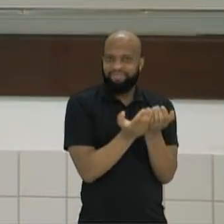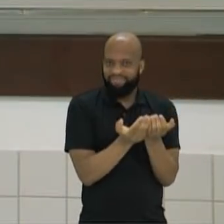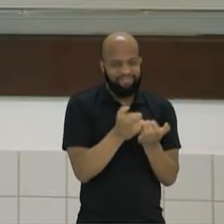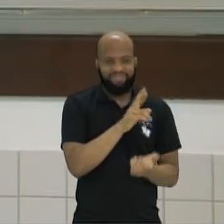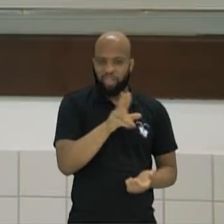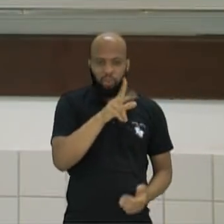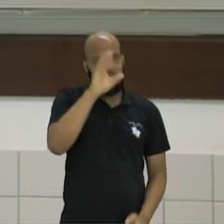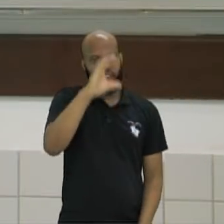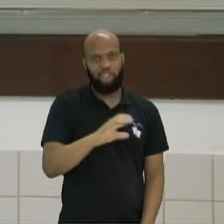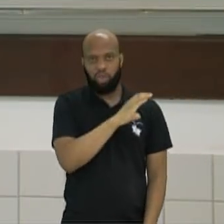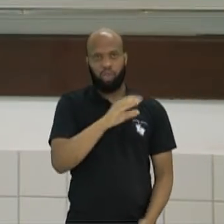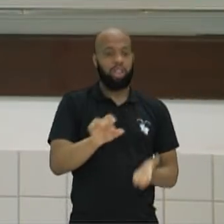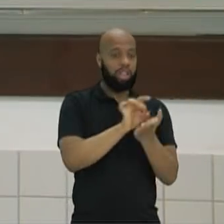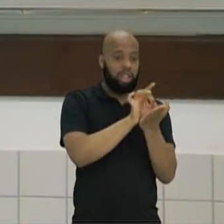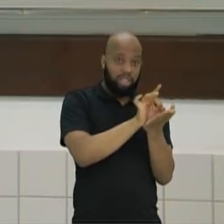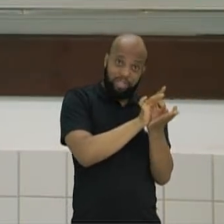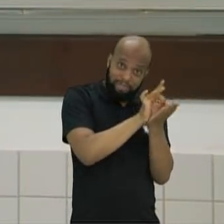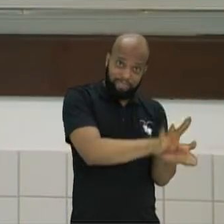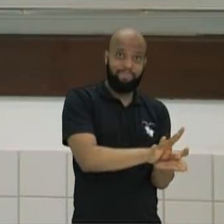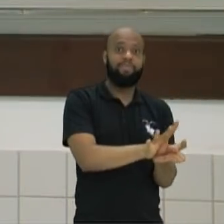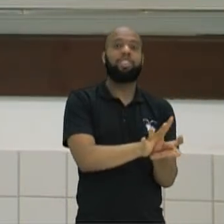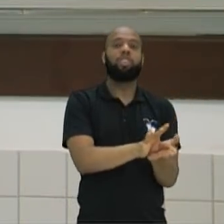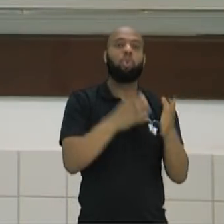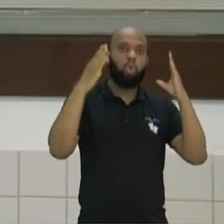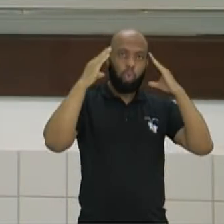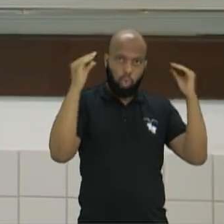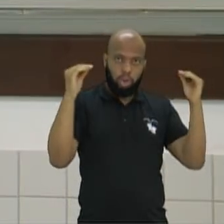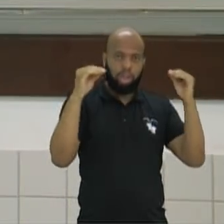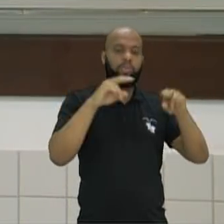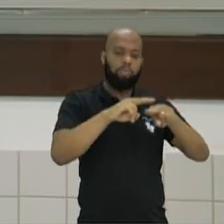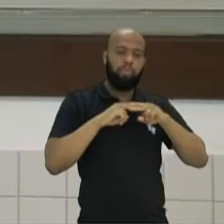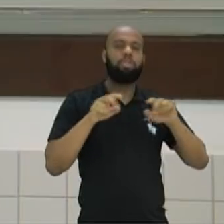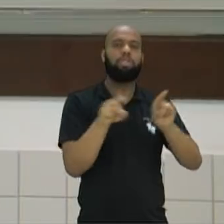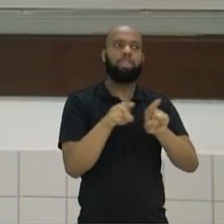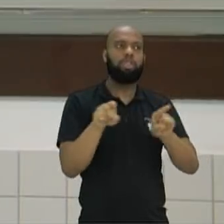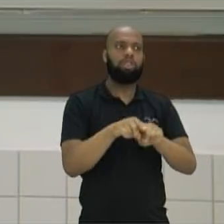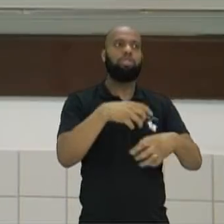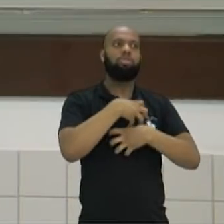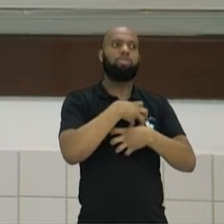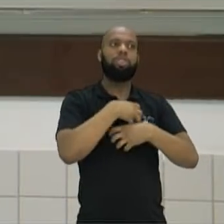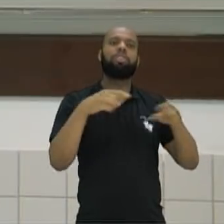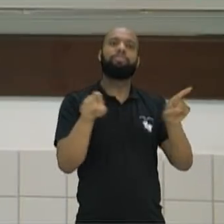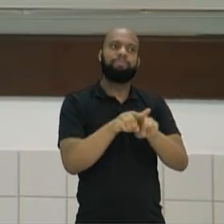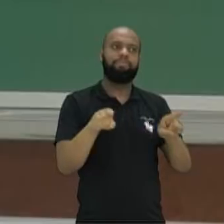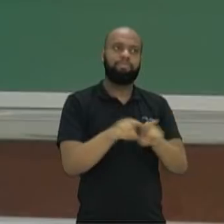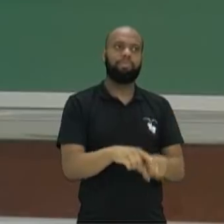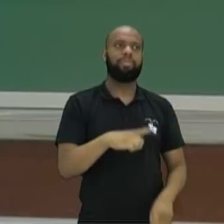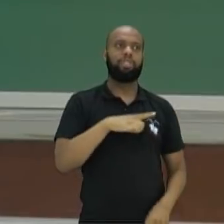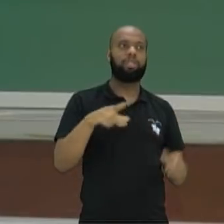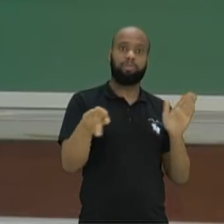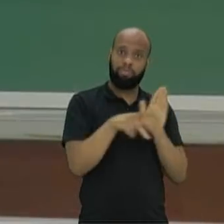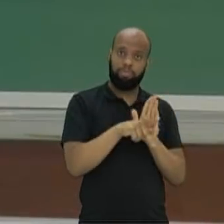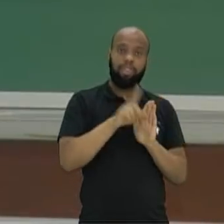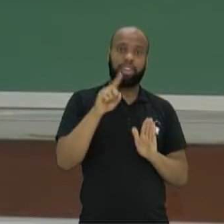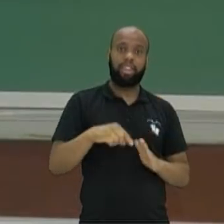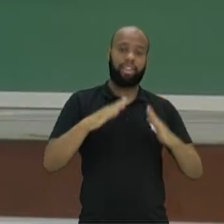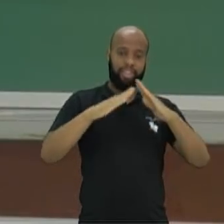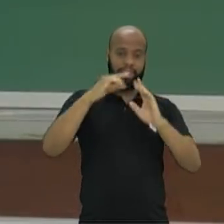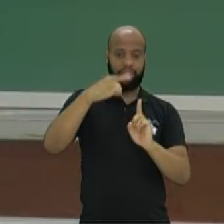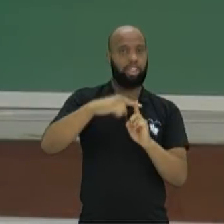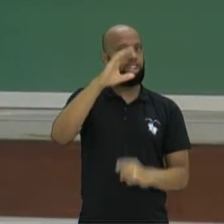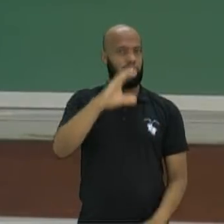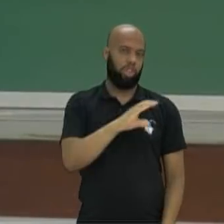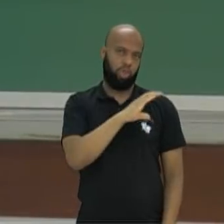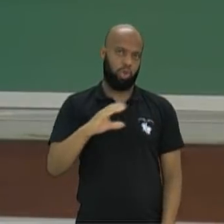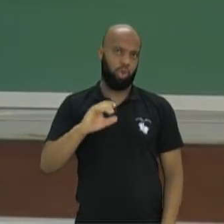A expulsão dos holandeses, simbolicamente, é novamente uma reação também Da própria Igreja Católica. O